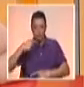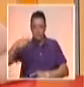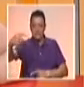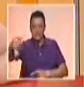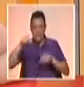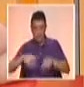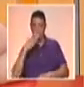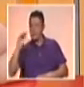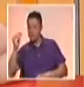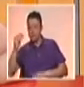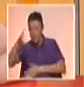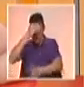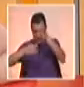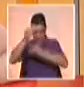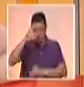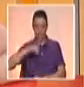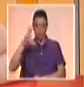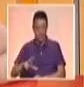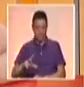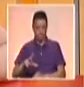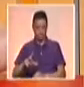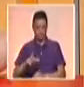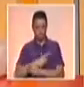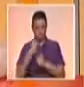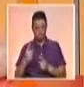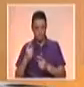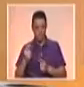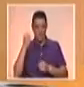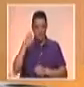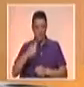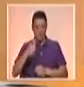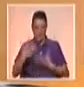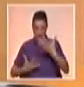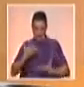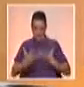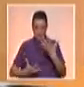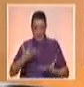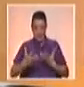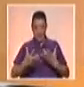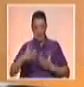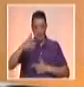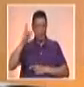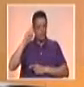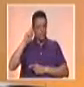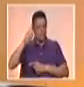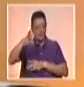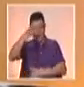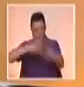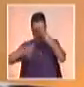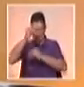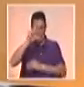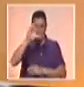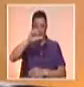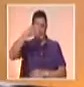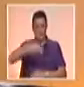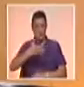para esses alunos aprenderem o português. Uhum. Catarina, há pouco a Isabel falava aqui da importância de se aprender a língua gestual o